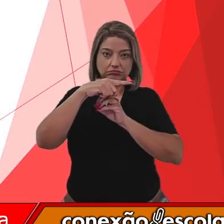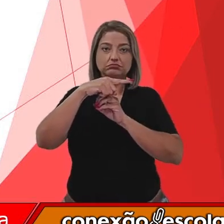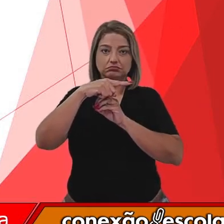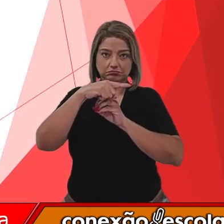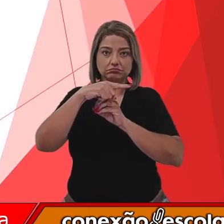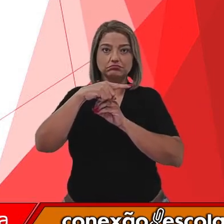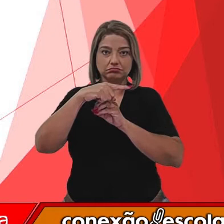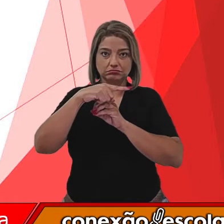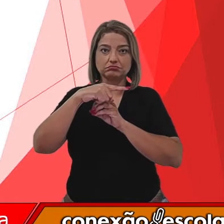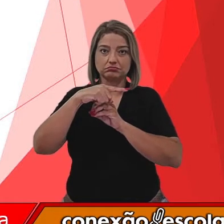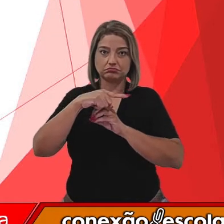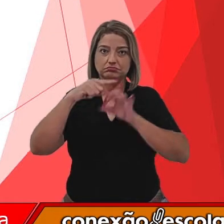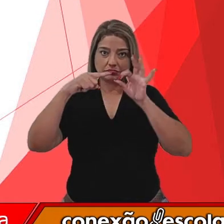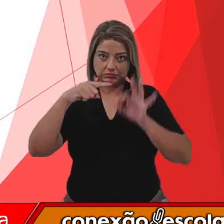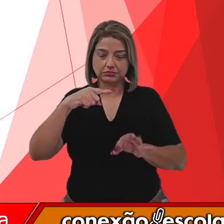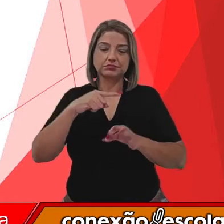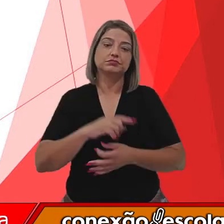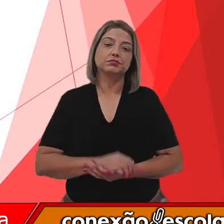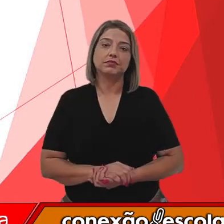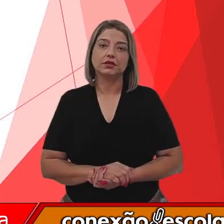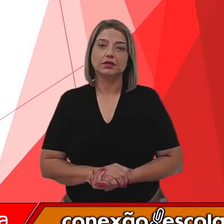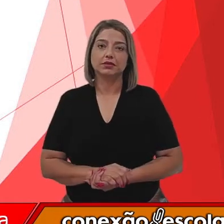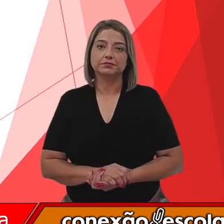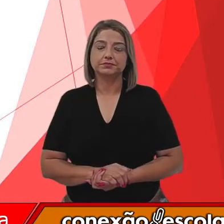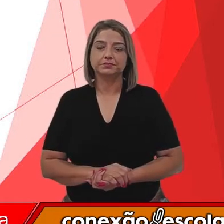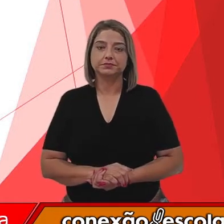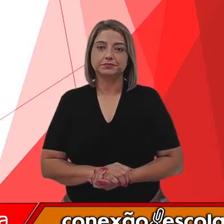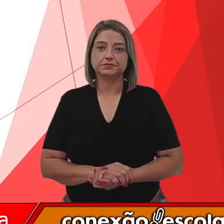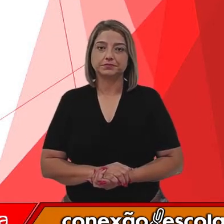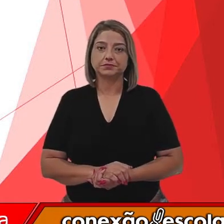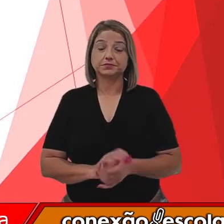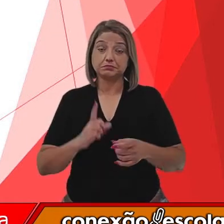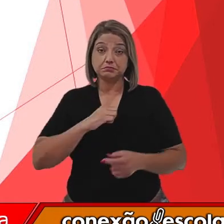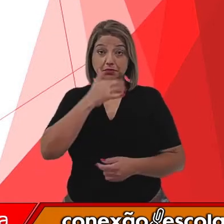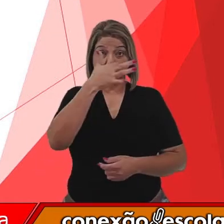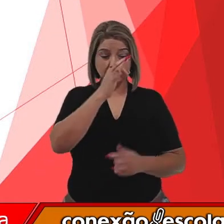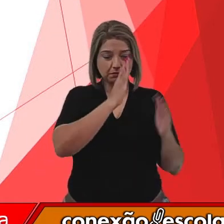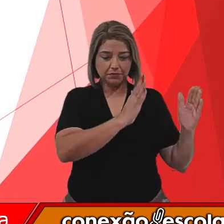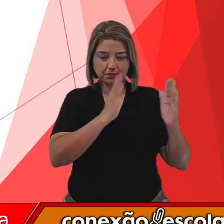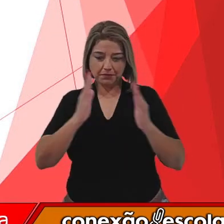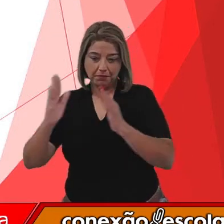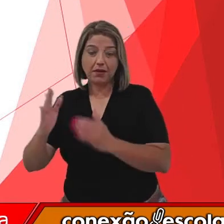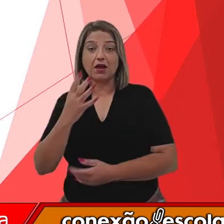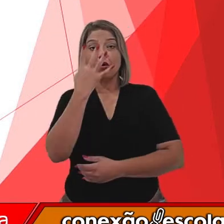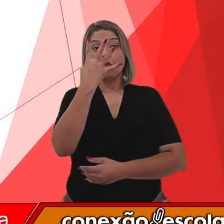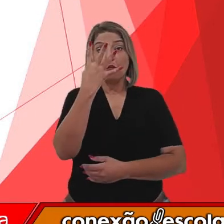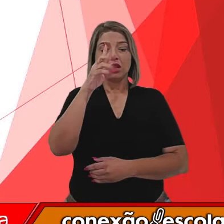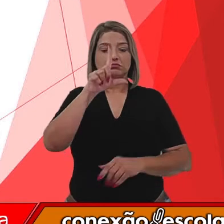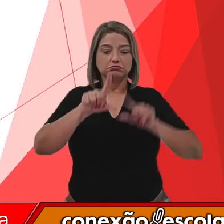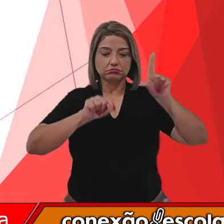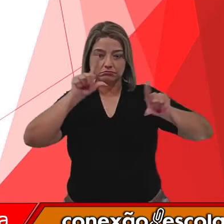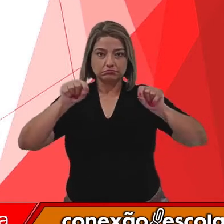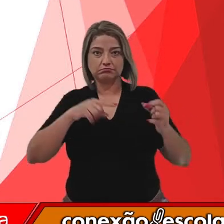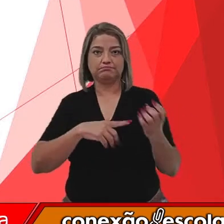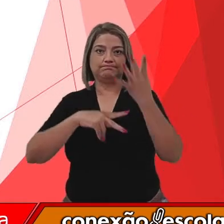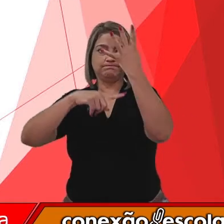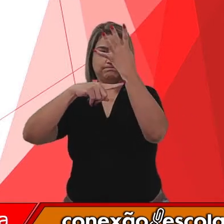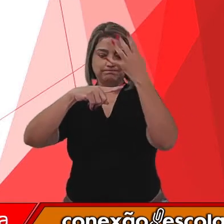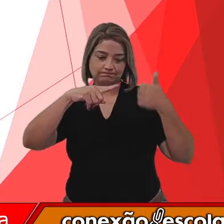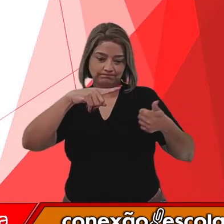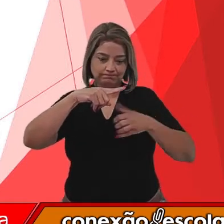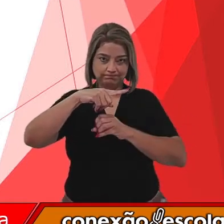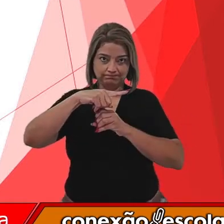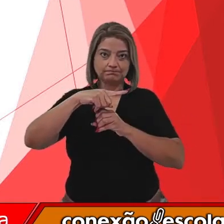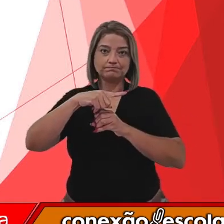essa fração desse jeito, certo? 4 partes de 10 partes ao total. A próxima figura, eu tenho